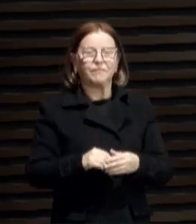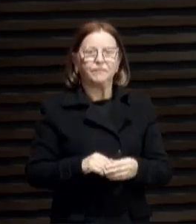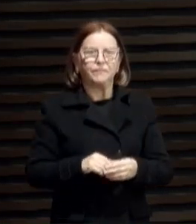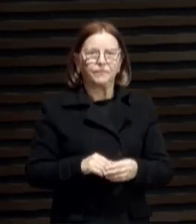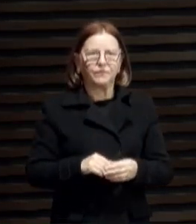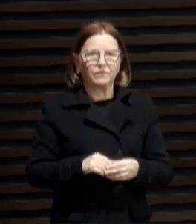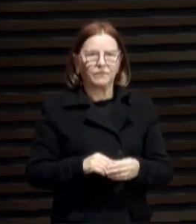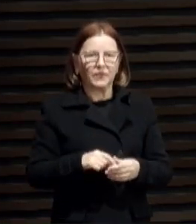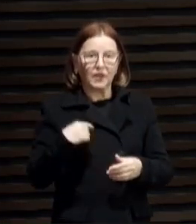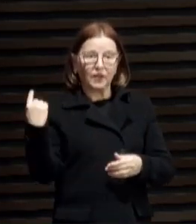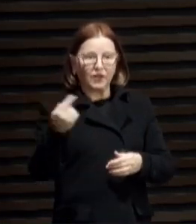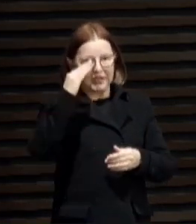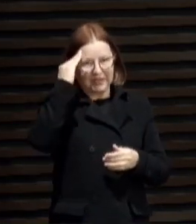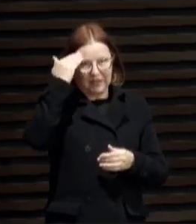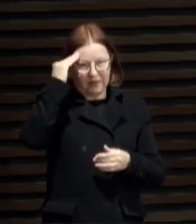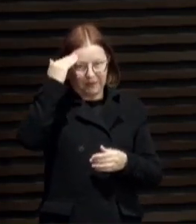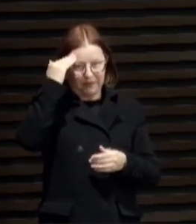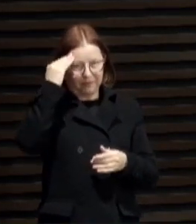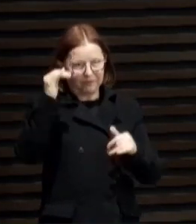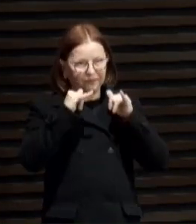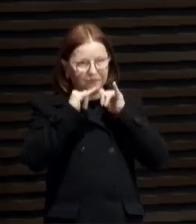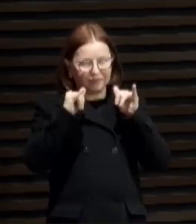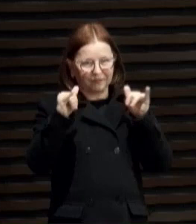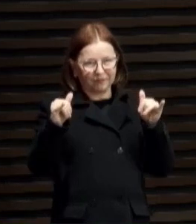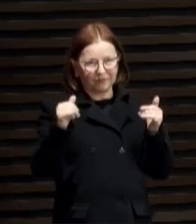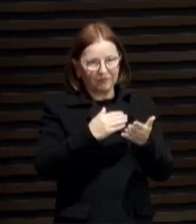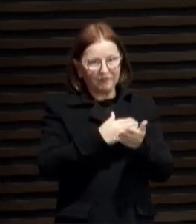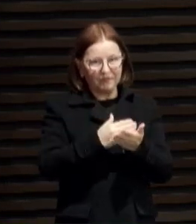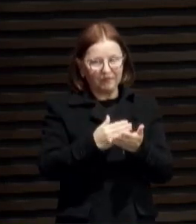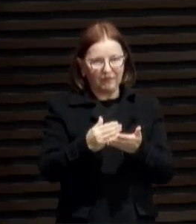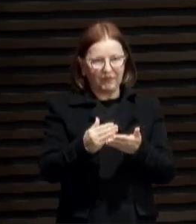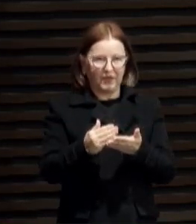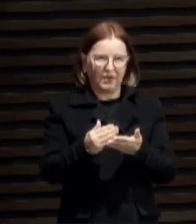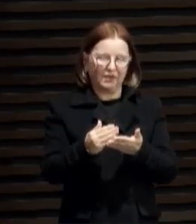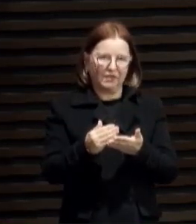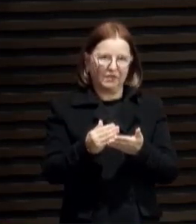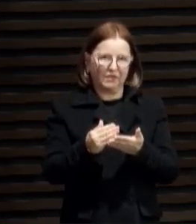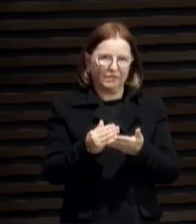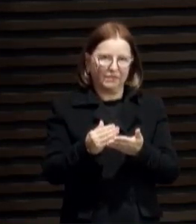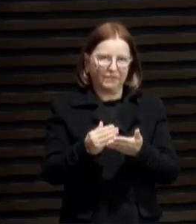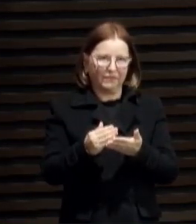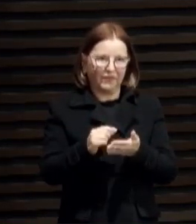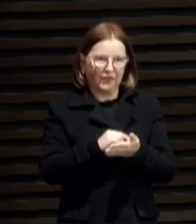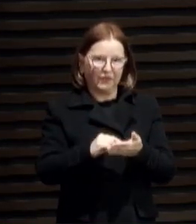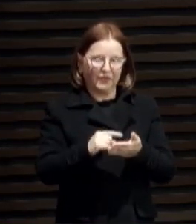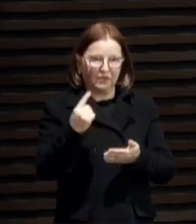Nós sabemos que a mensagem começa, vimos aqui agora que a mensagem começa no verso